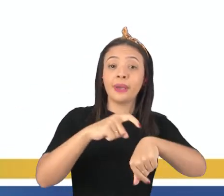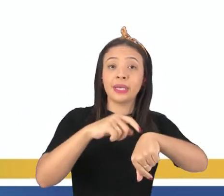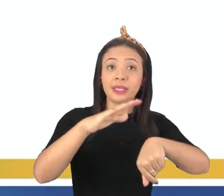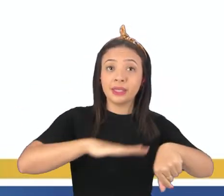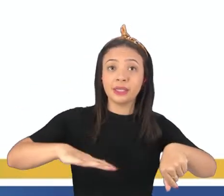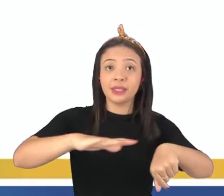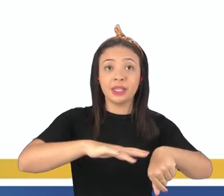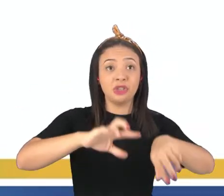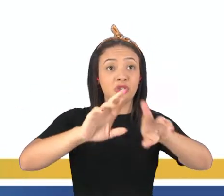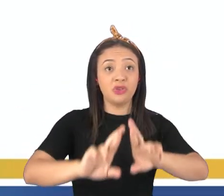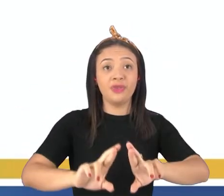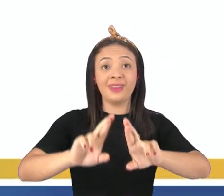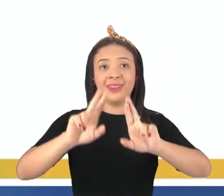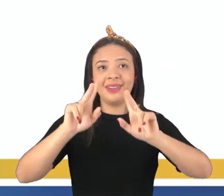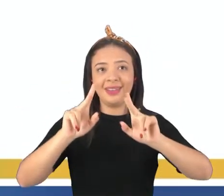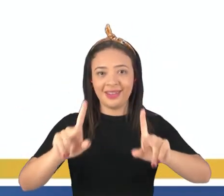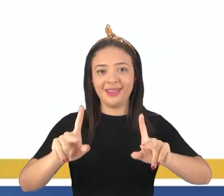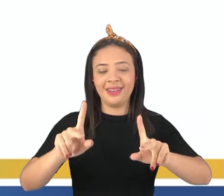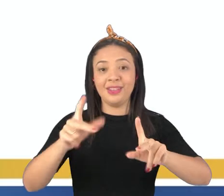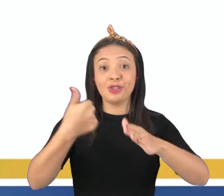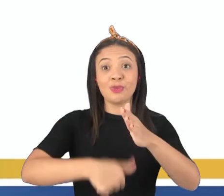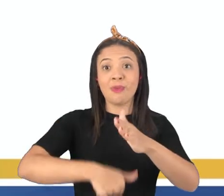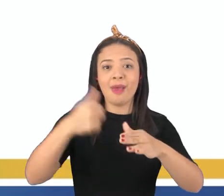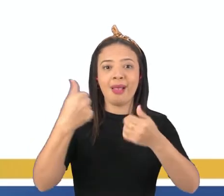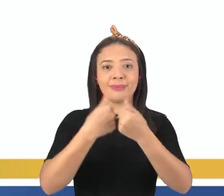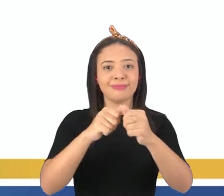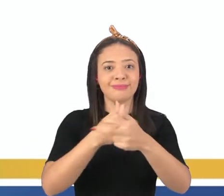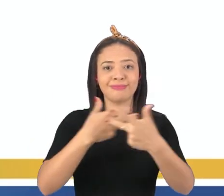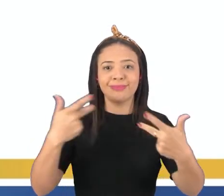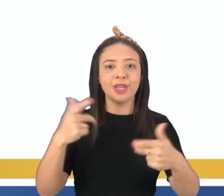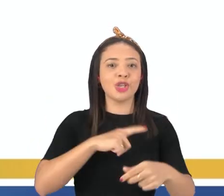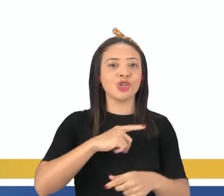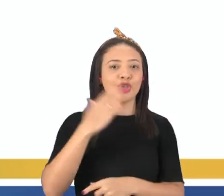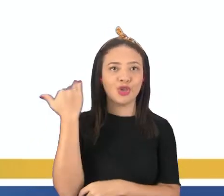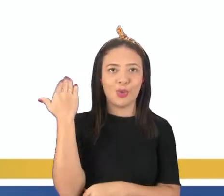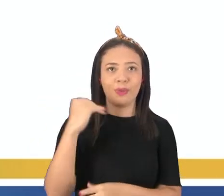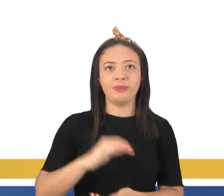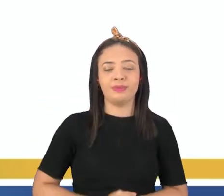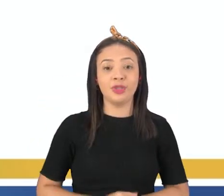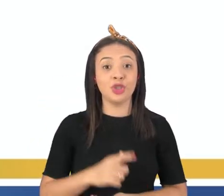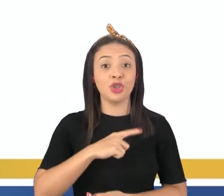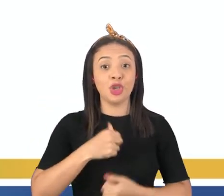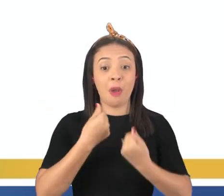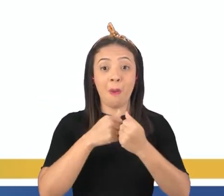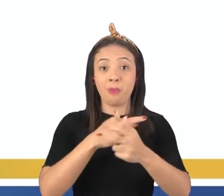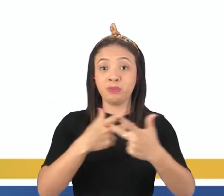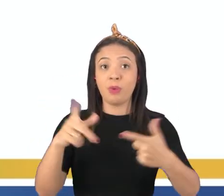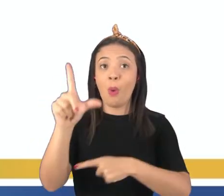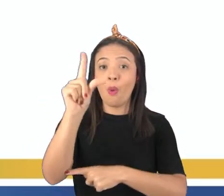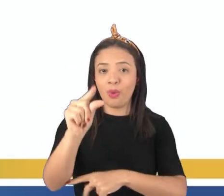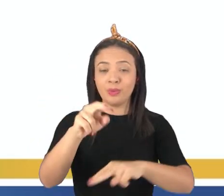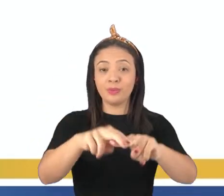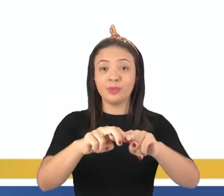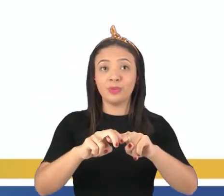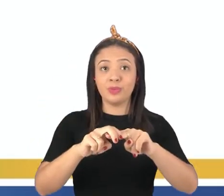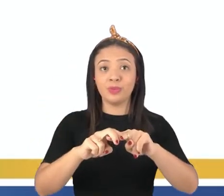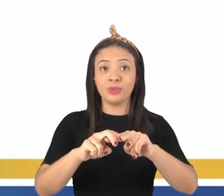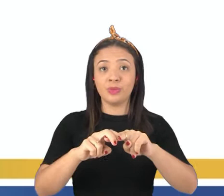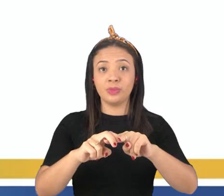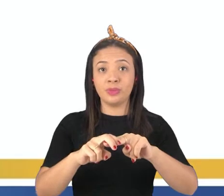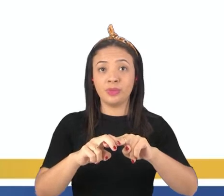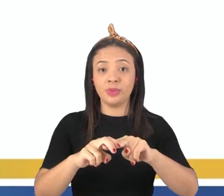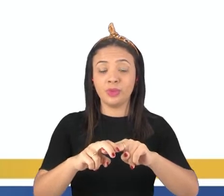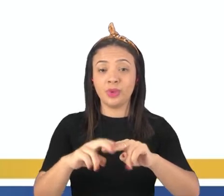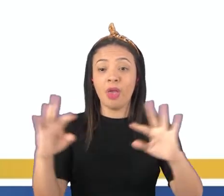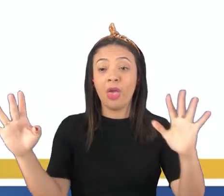é muito diferente do tempo dos primeiros automóveis, né? Tinha menos automóveis e, portanto, a circulação